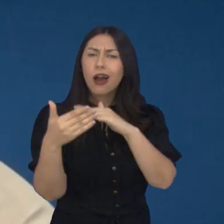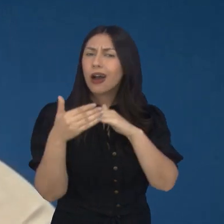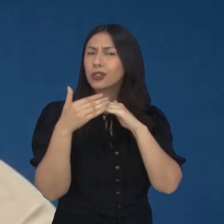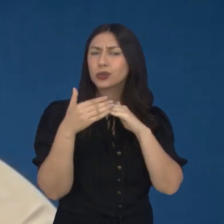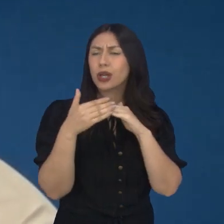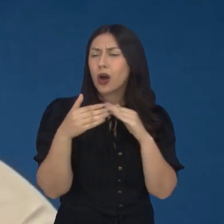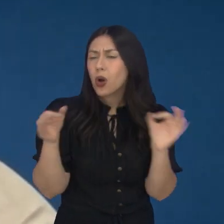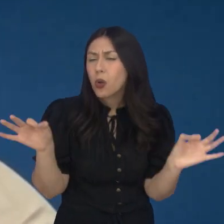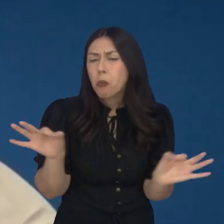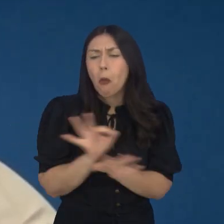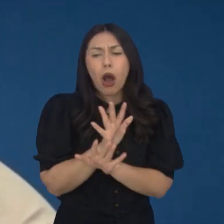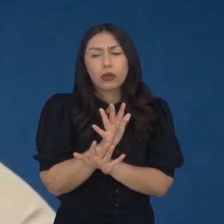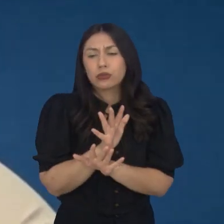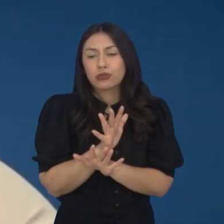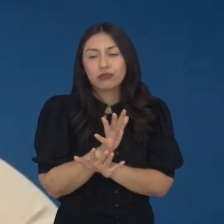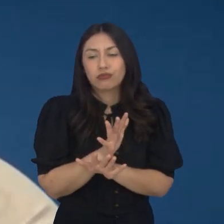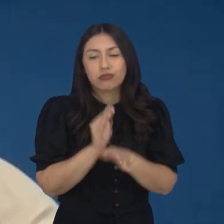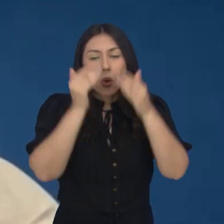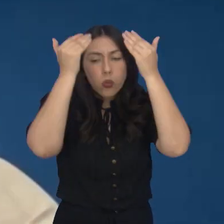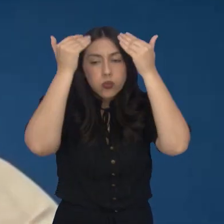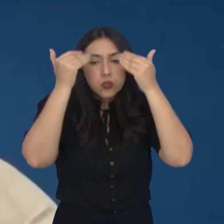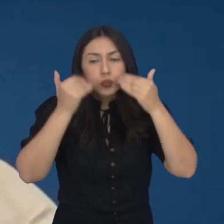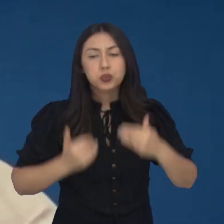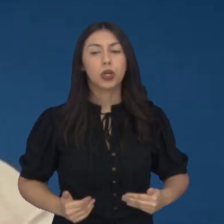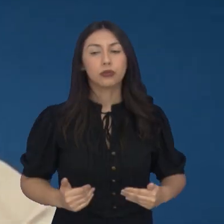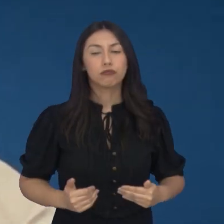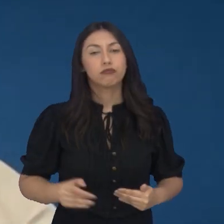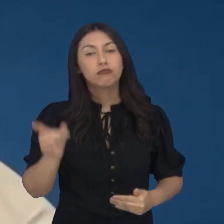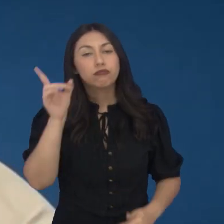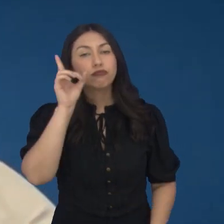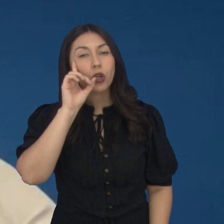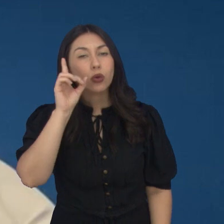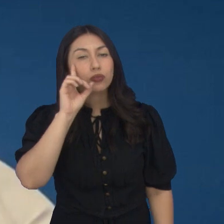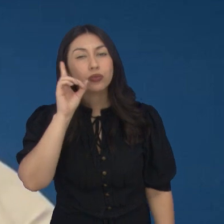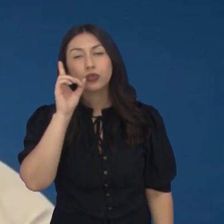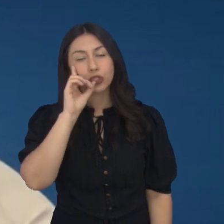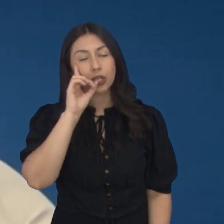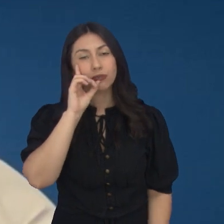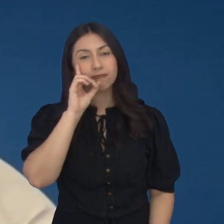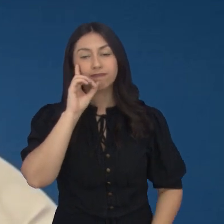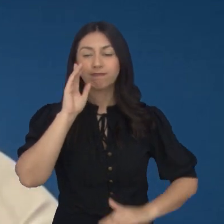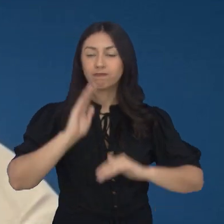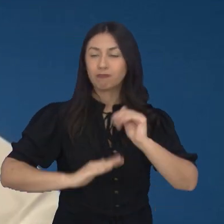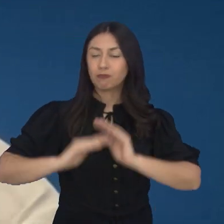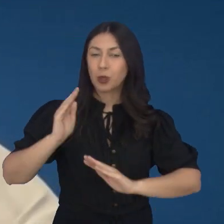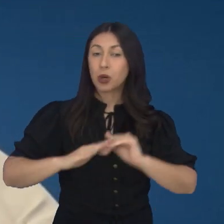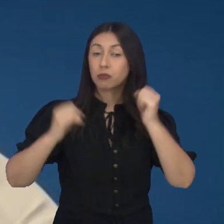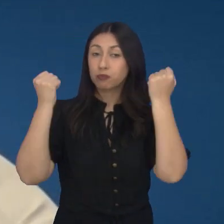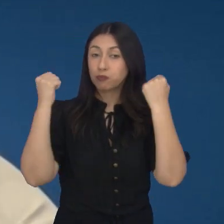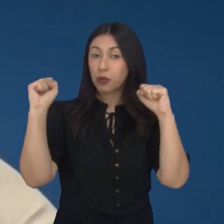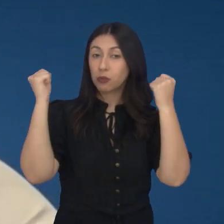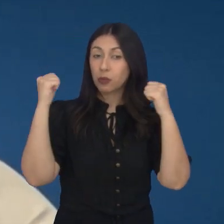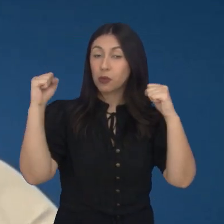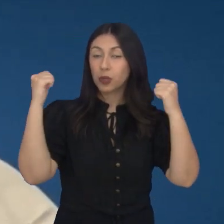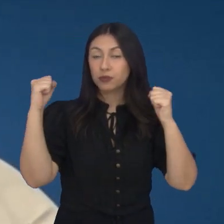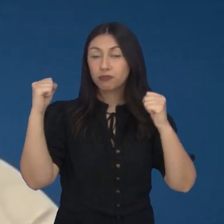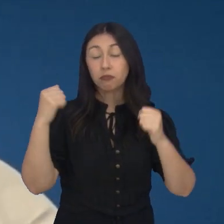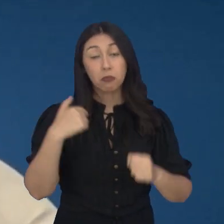exemplo. A casa é o que a gente gosta, né? É o que a gente faz no nosso dia a dia. E o alicerce é a atividade física. Eu